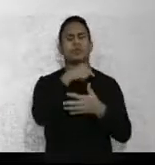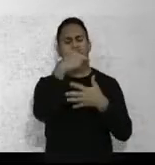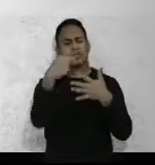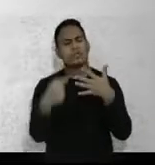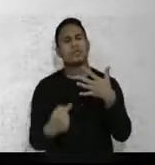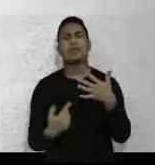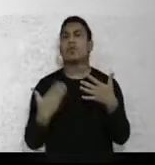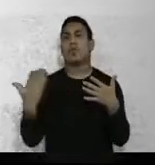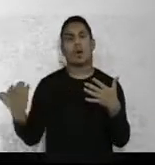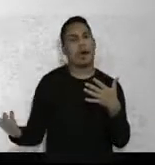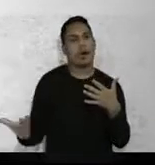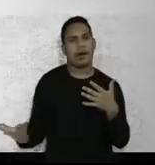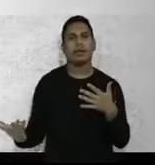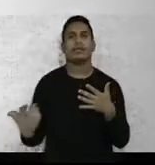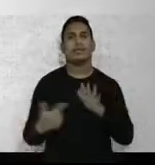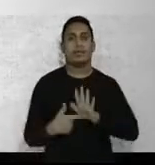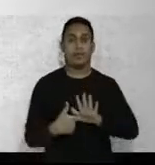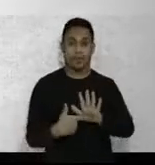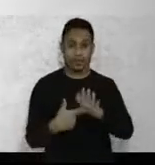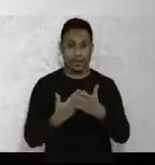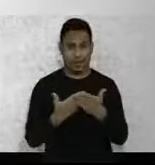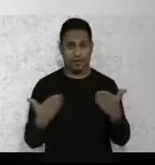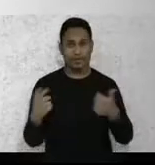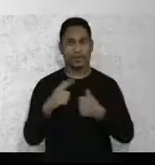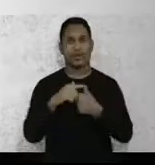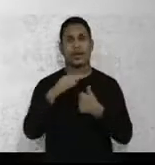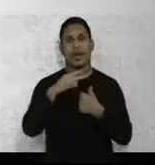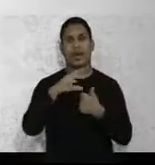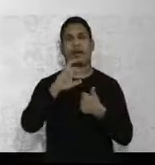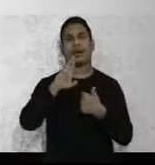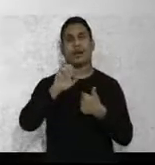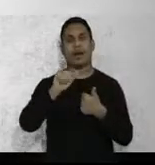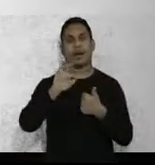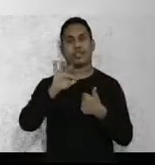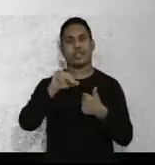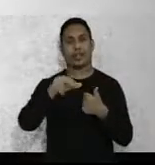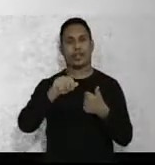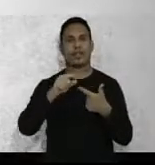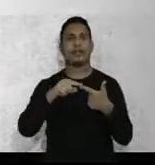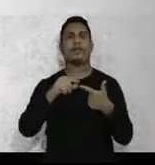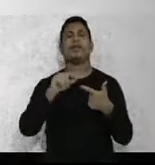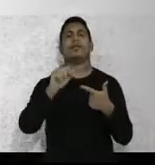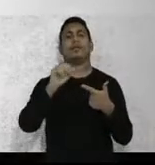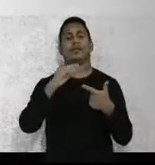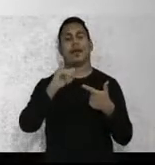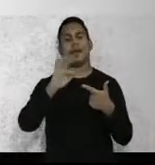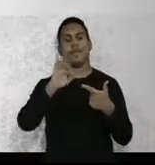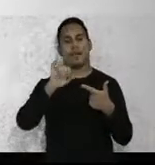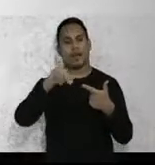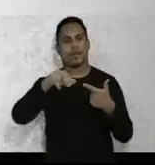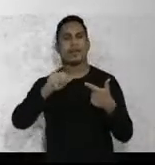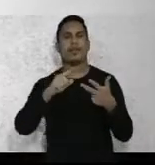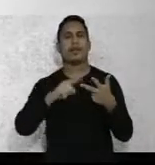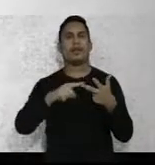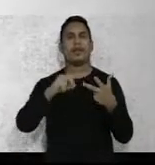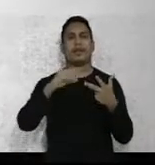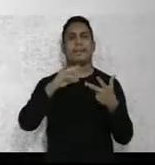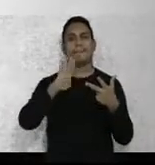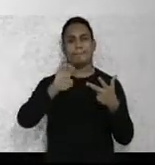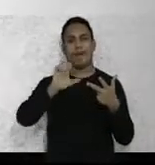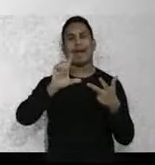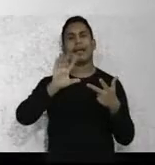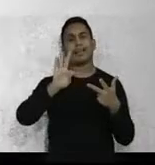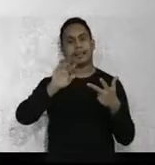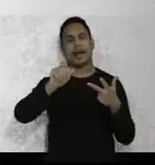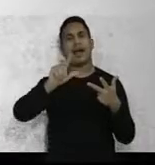vocês. A creatina, a cafeína, a beta-alanina, o bicarbonato de sódio e o nitrato. Então, esses